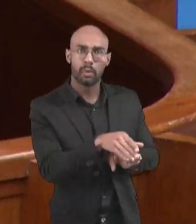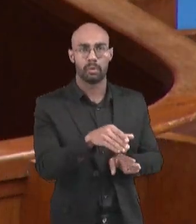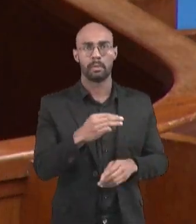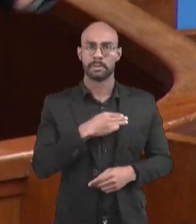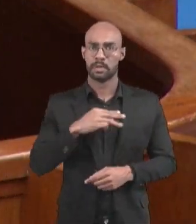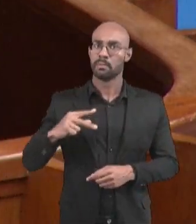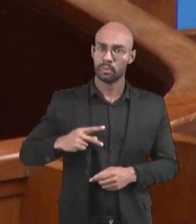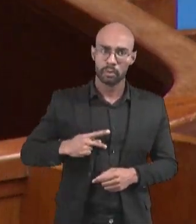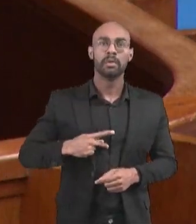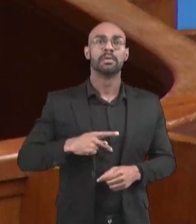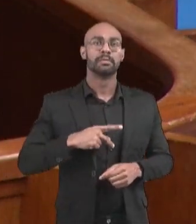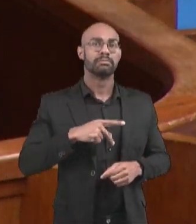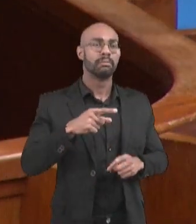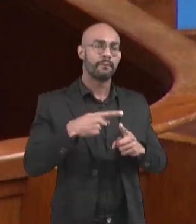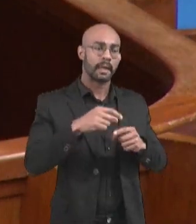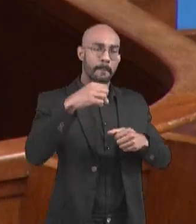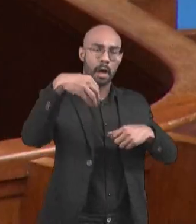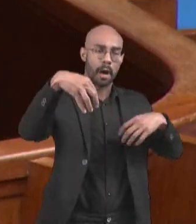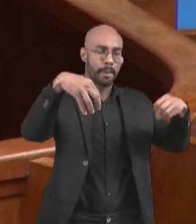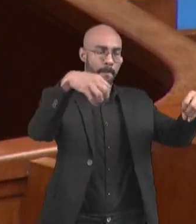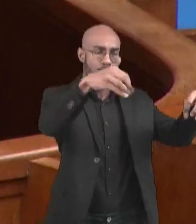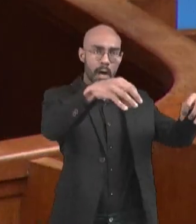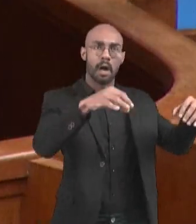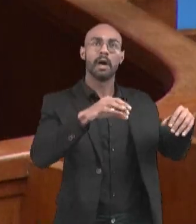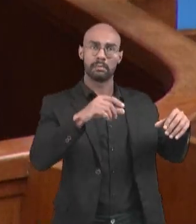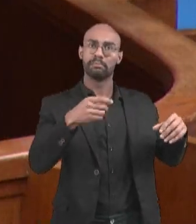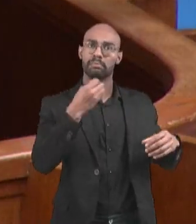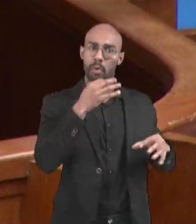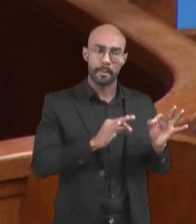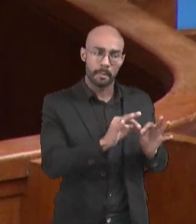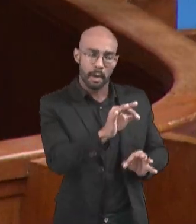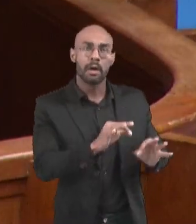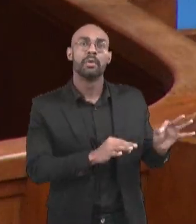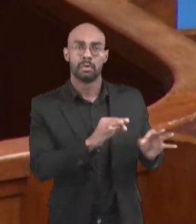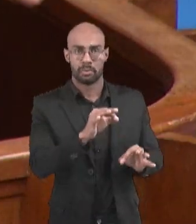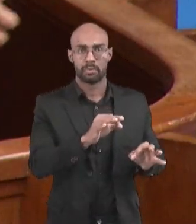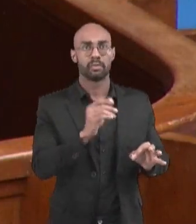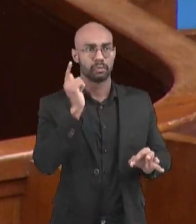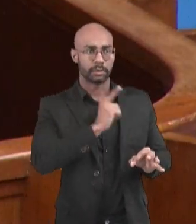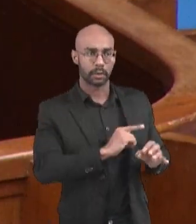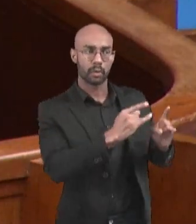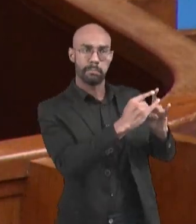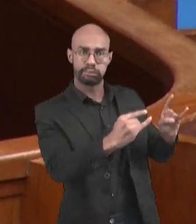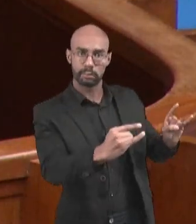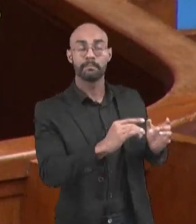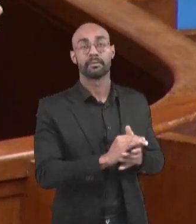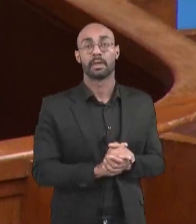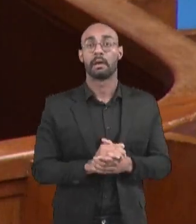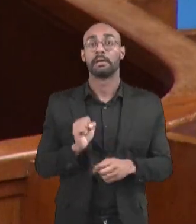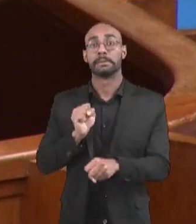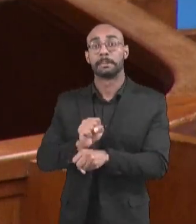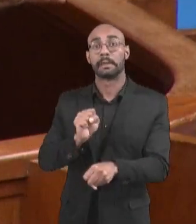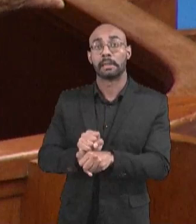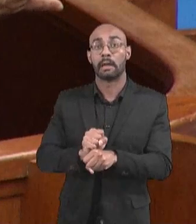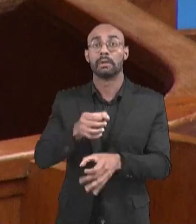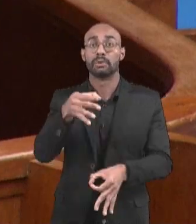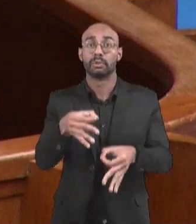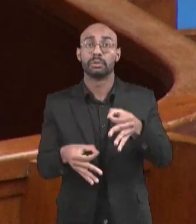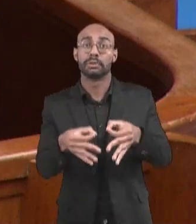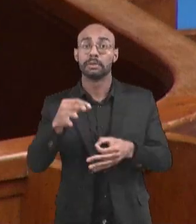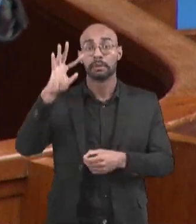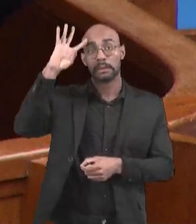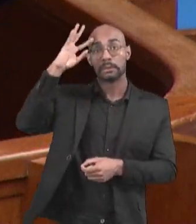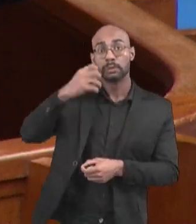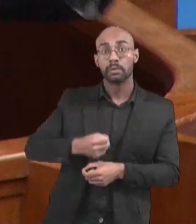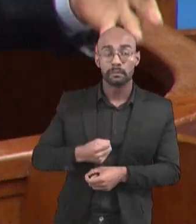o barracão deles dançarem e tal. E, agora, tem que esperar a justiça decidir se